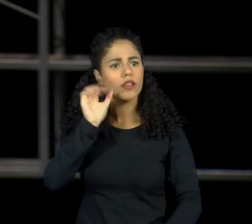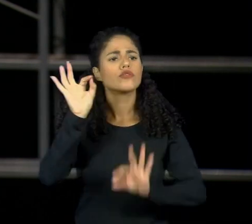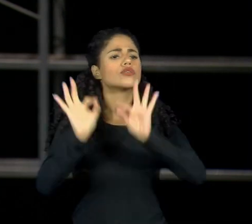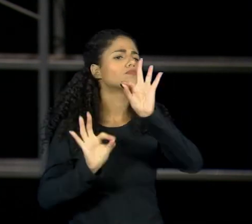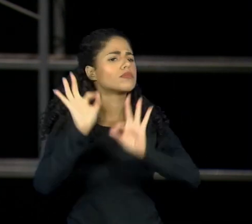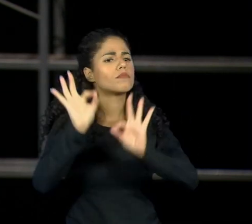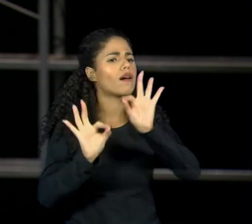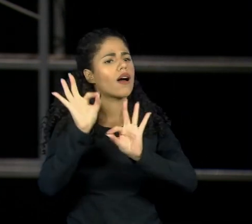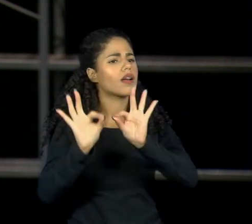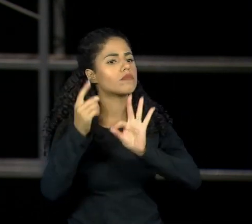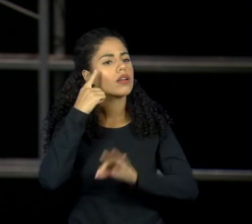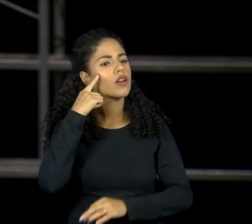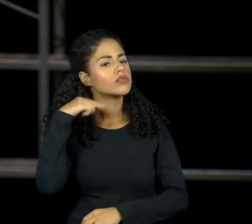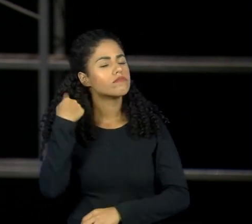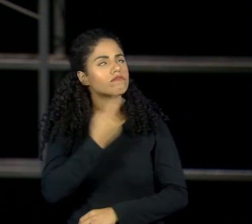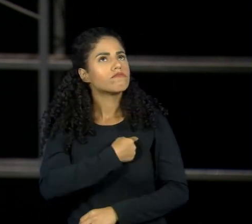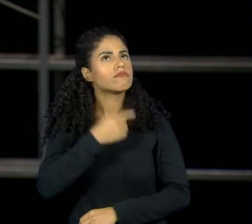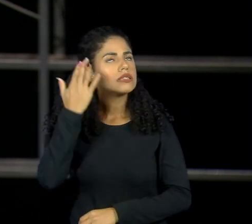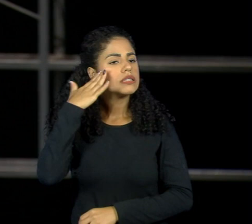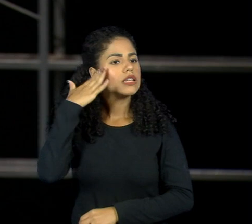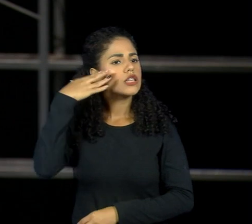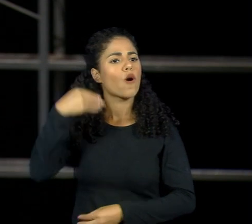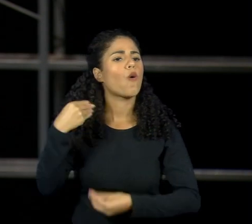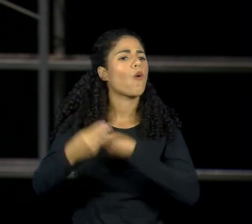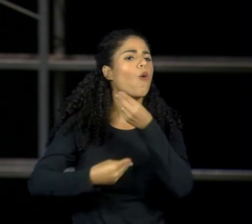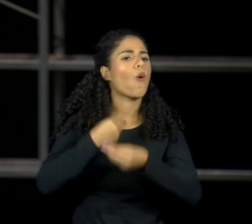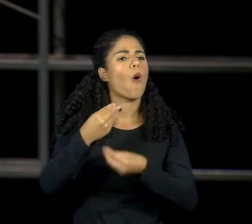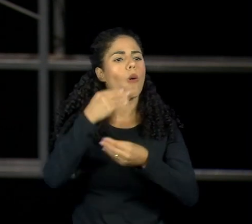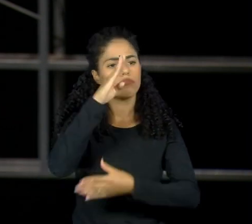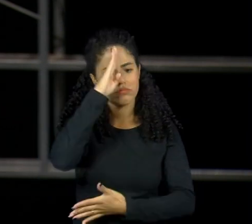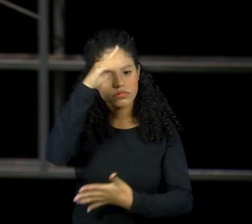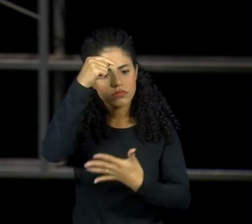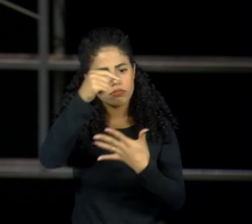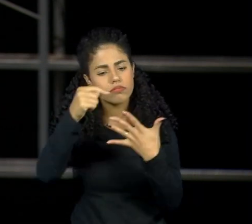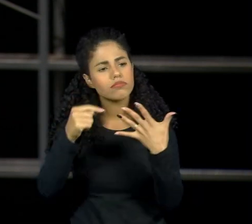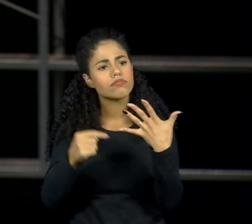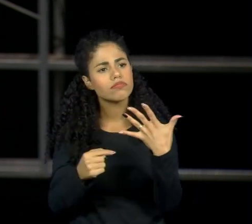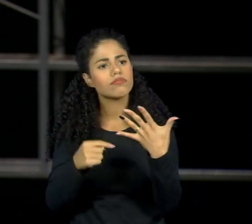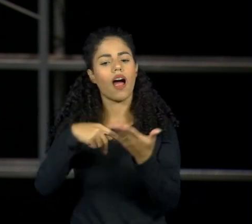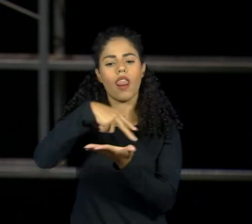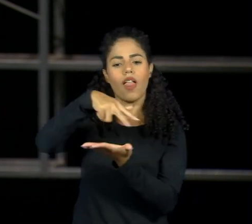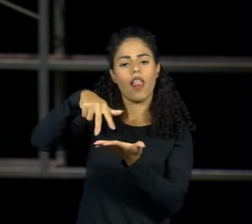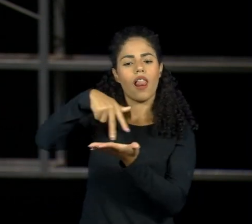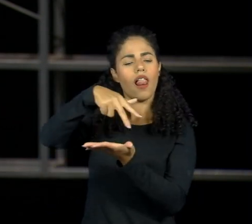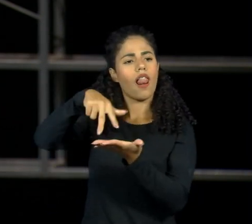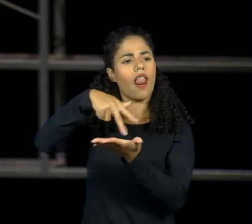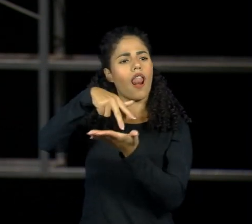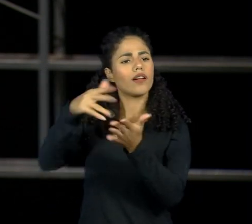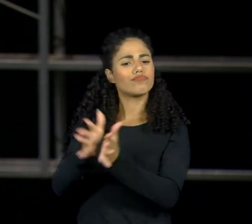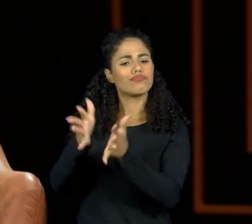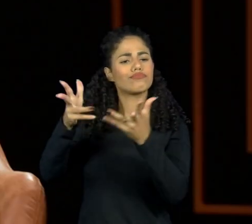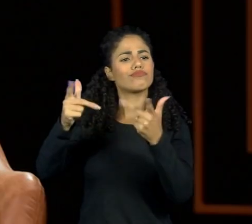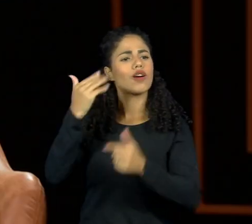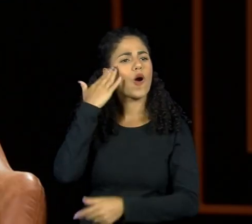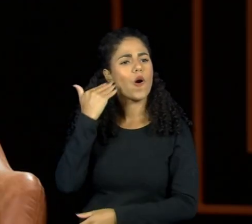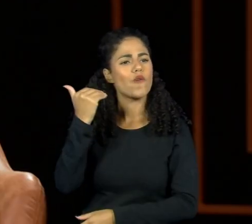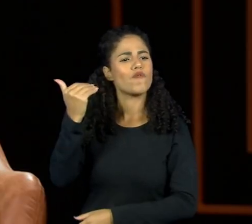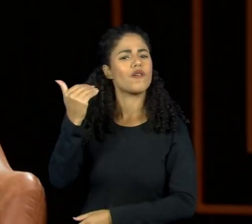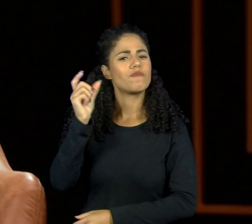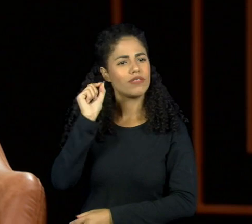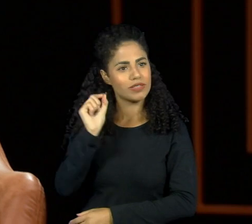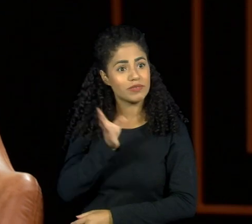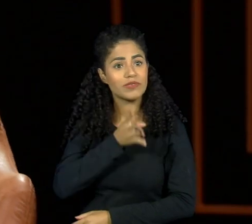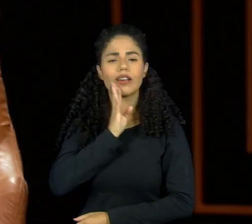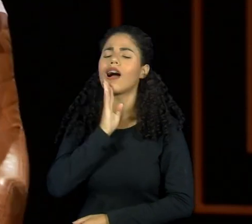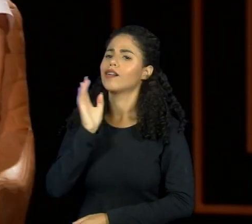sobre ela para a gente entender um pouco, né, dos princípios aí dessa dama da dança revolucionária. Essa mudou minha vida. Então, vamos...